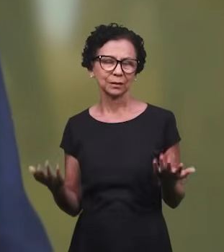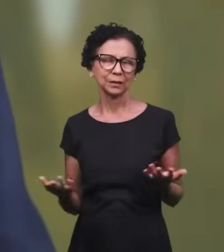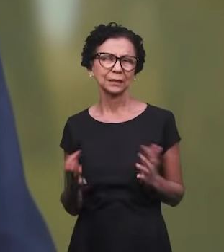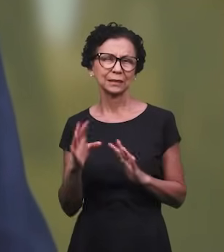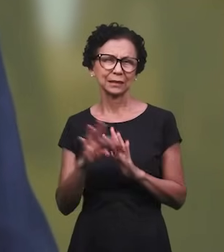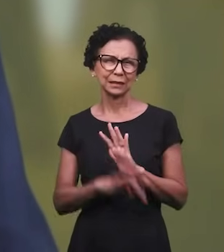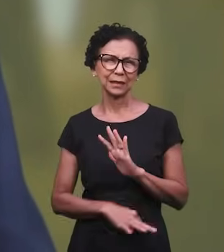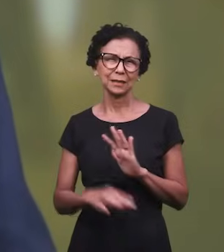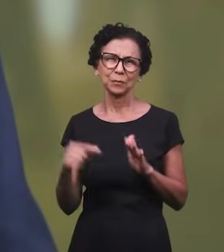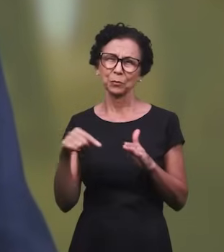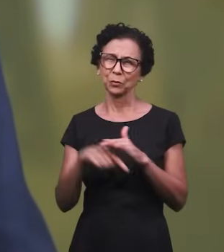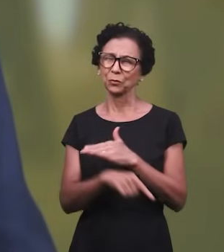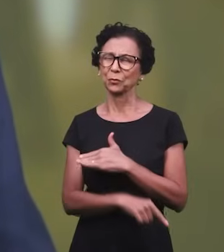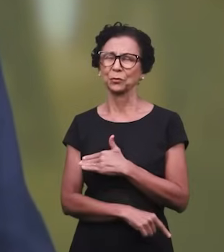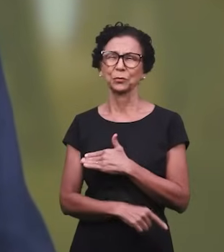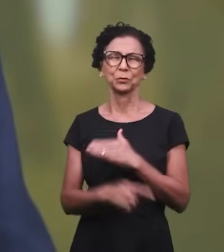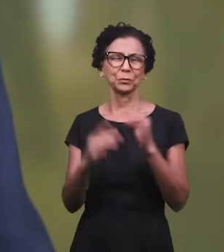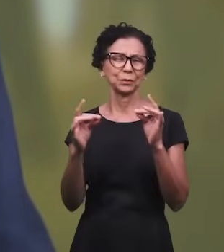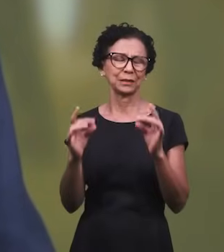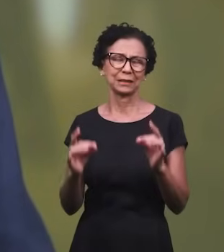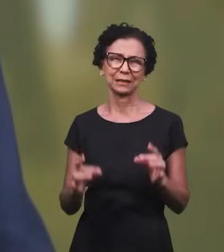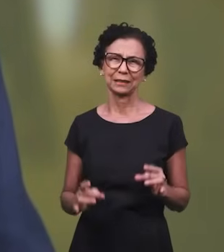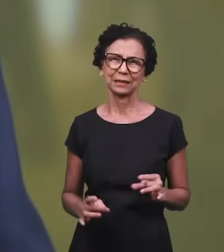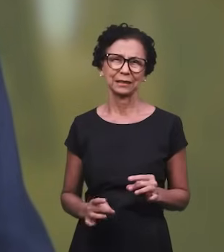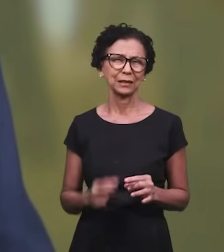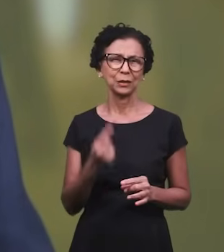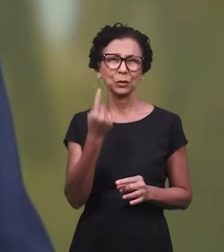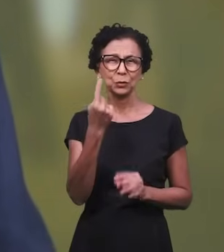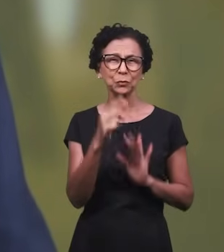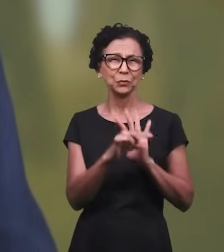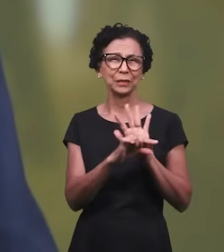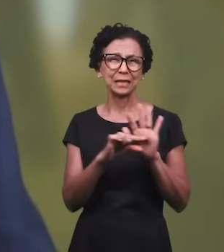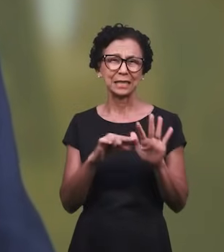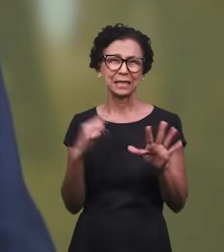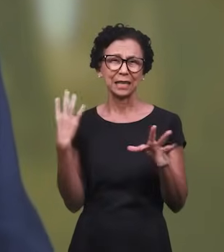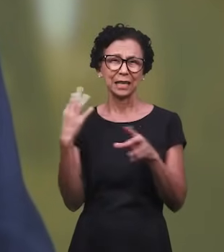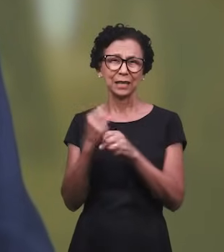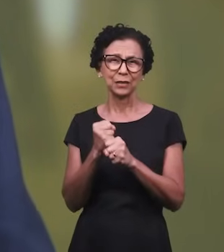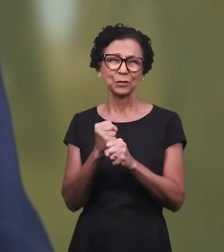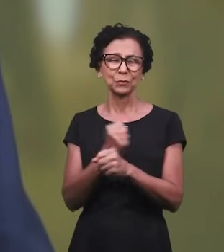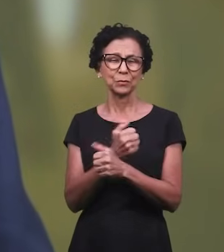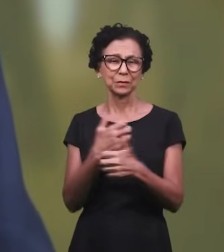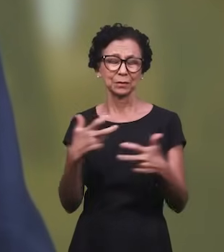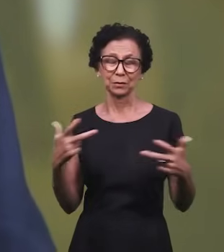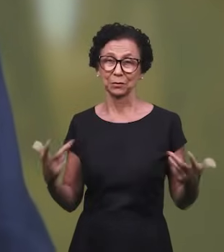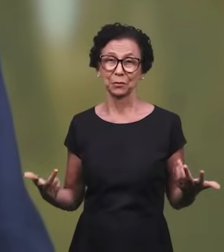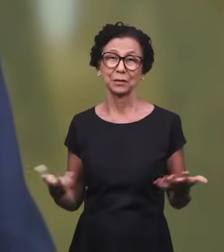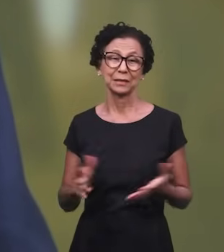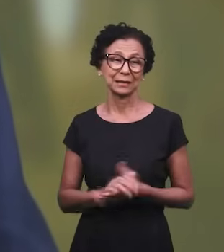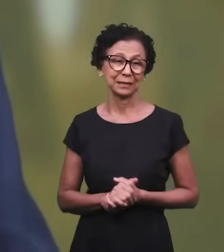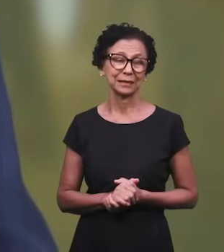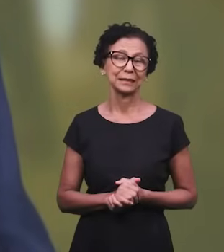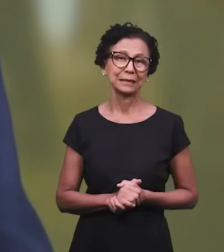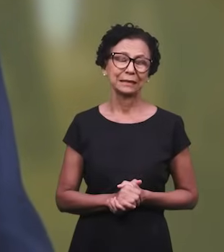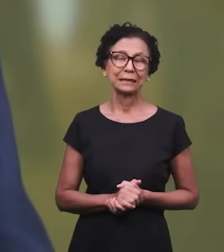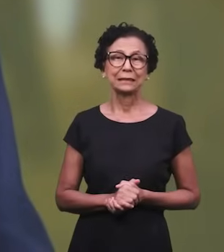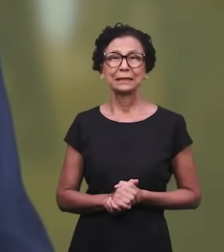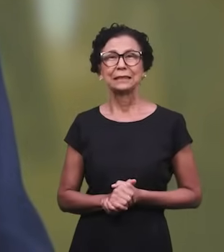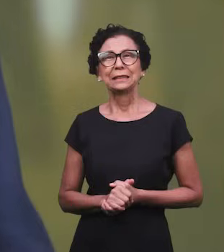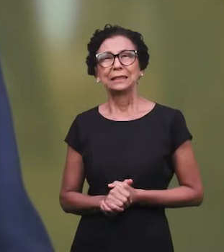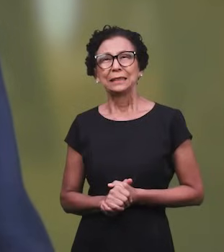Pedro rico demais no Versículo ele conseguiu resumir tantas coisas que nós teríamos que eu acho que talvez cada ponto